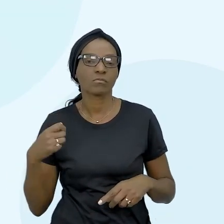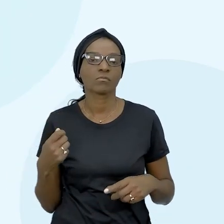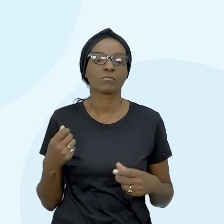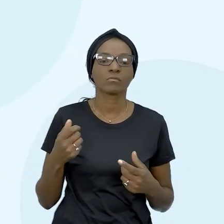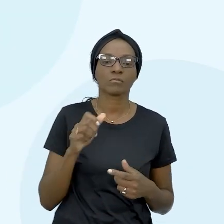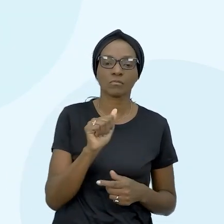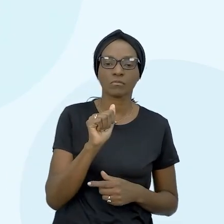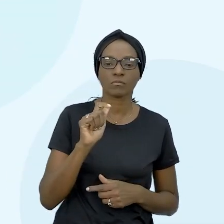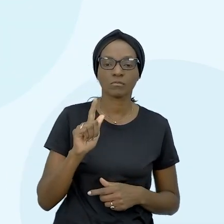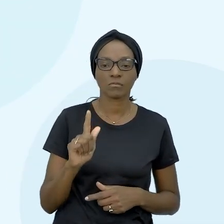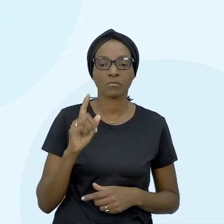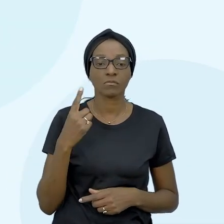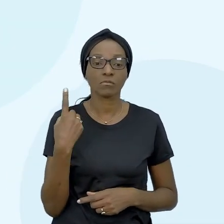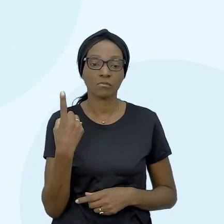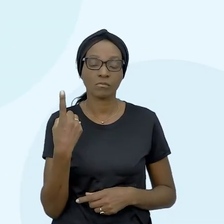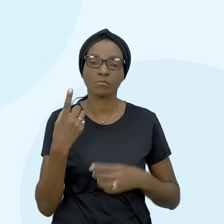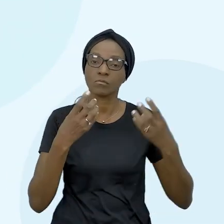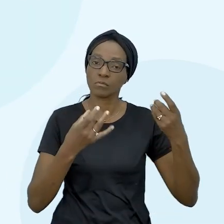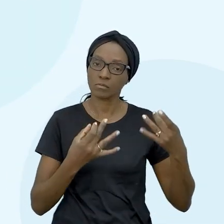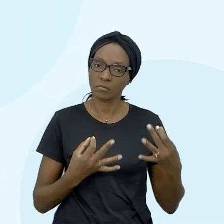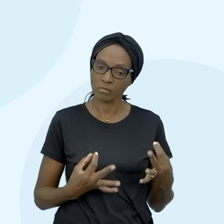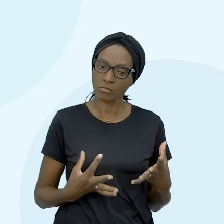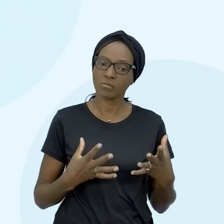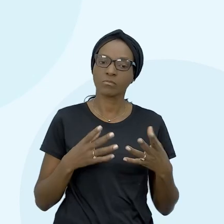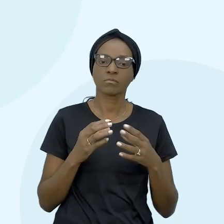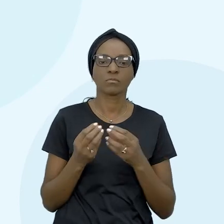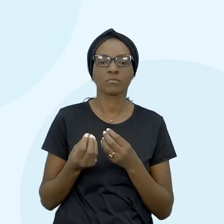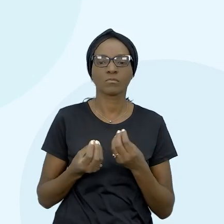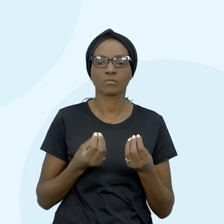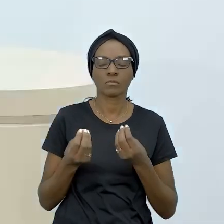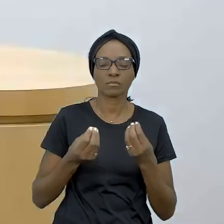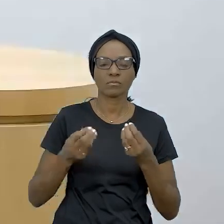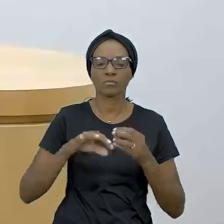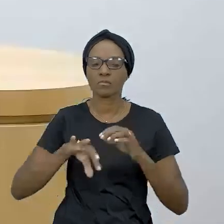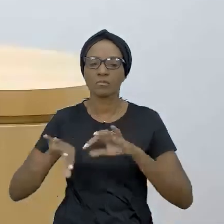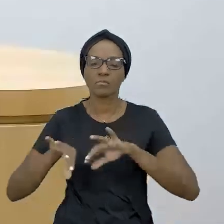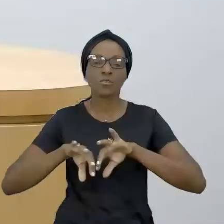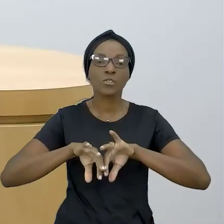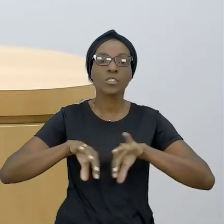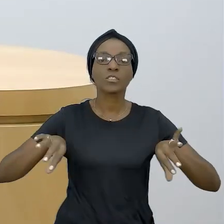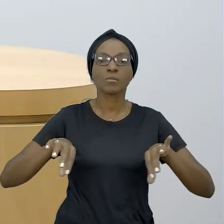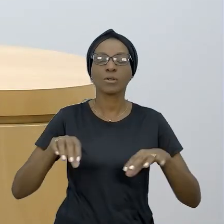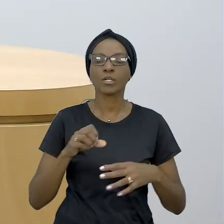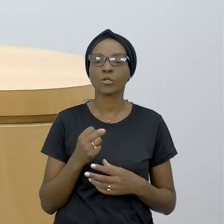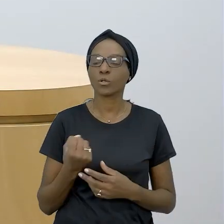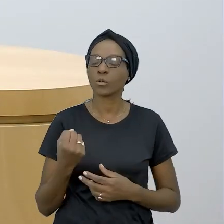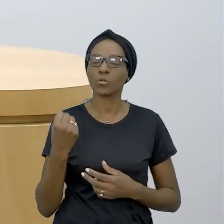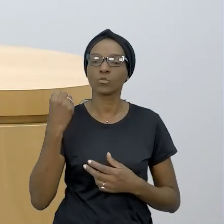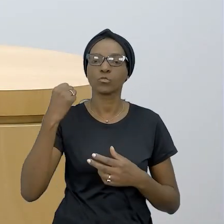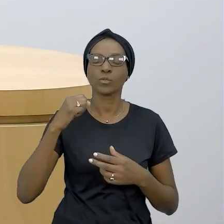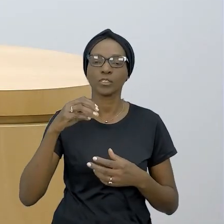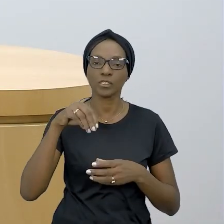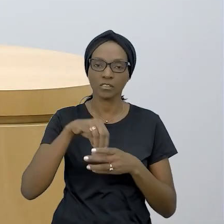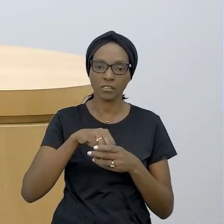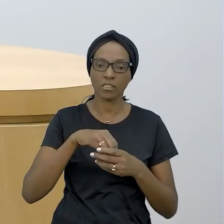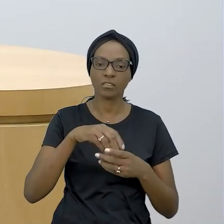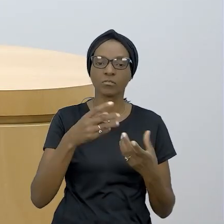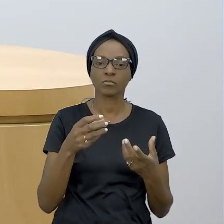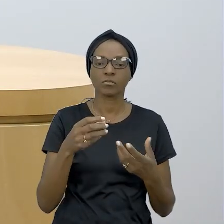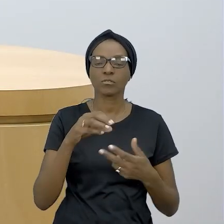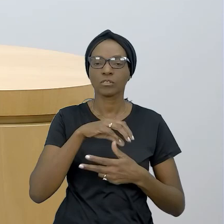AGU, em que se explica o princípio da separação dos poderes aplicado ao contexto